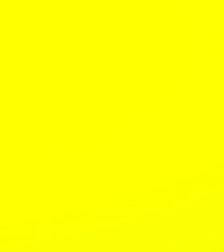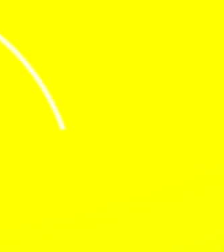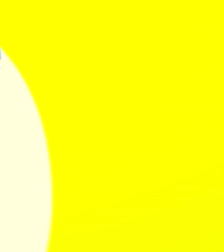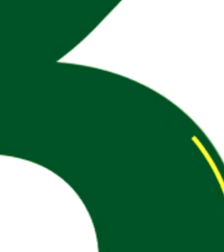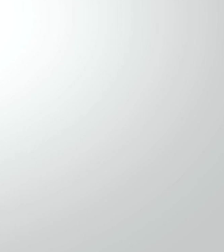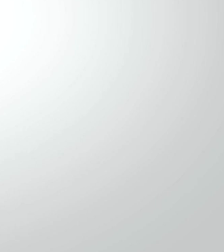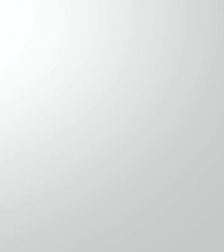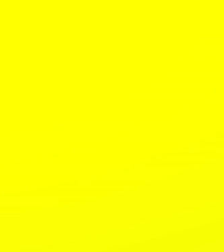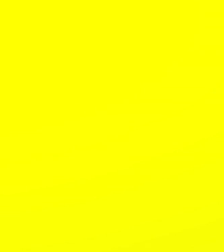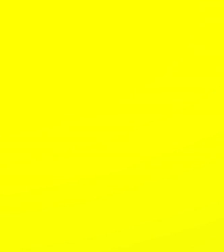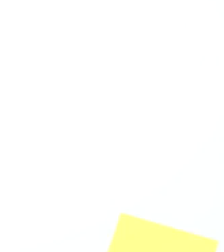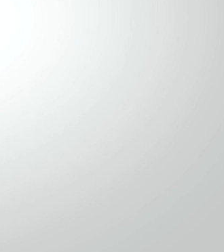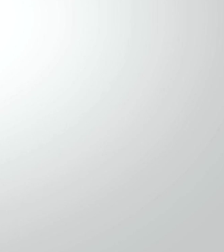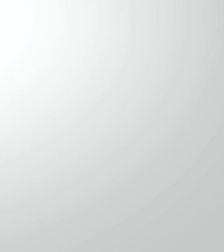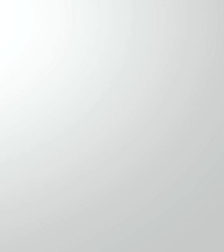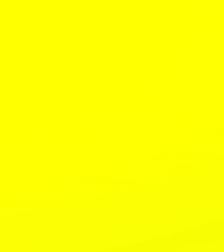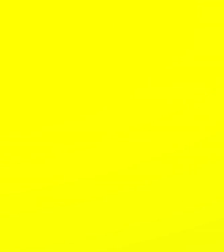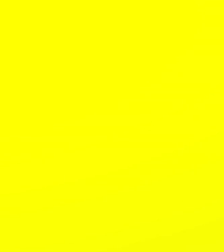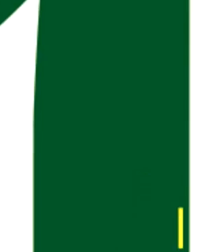E aí